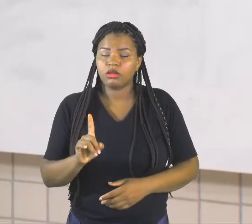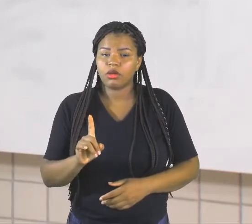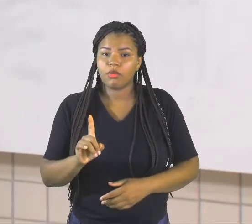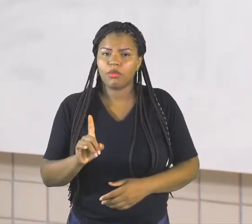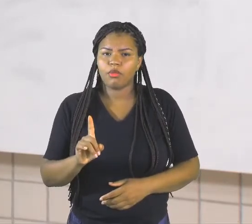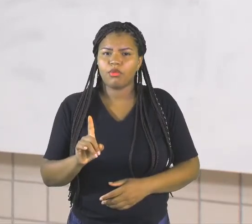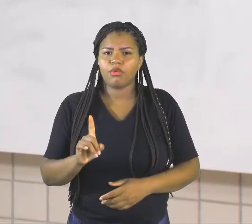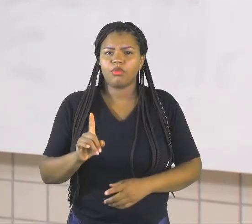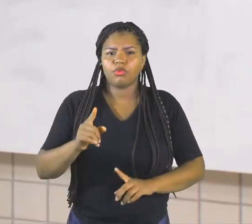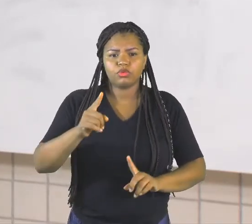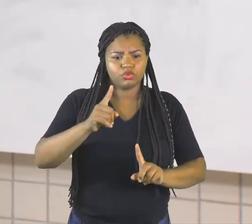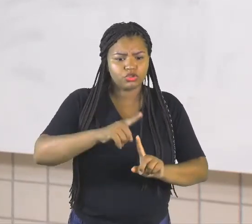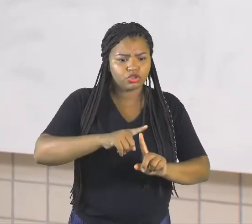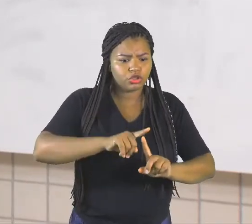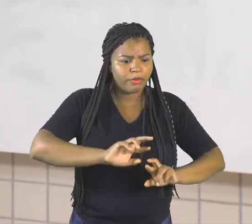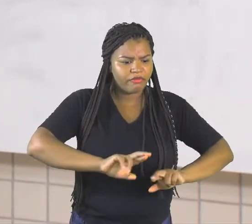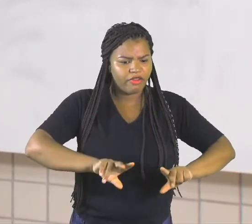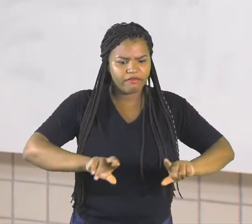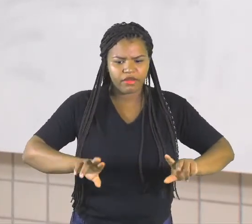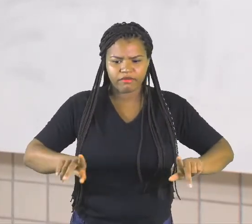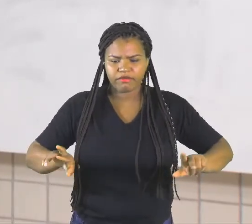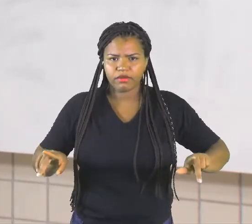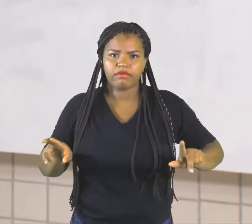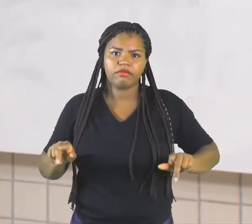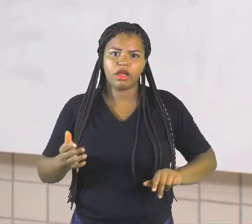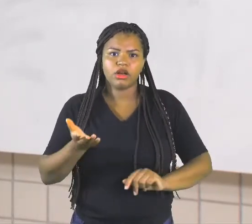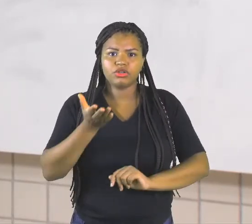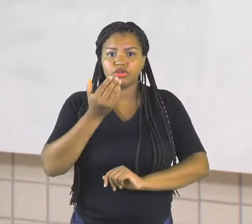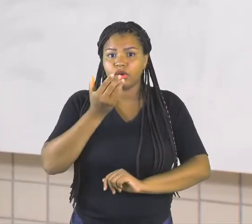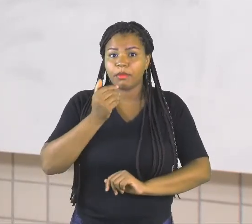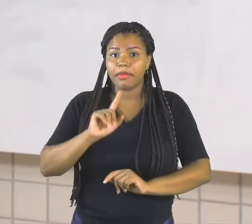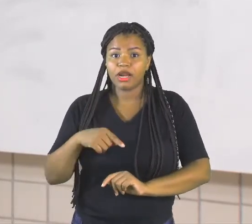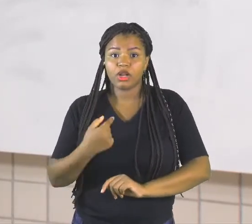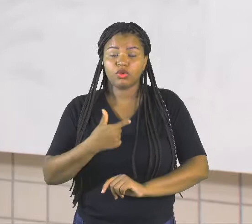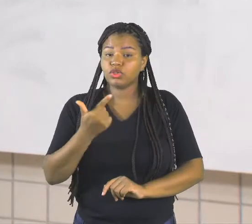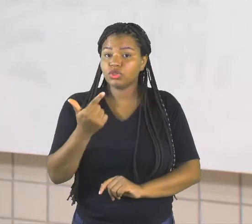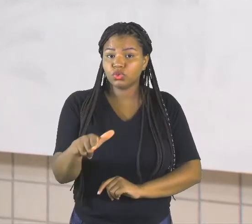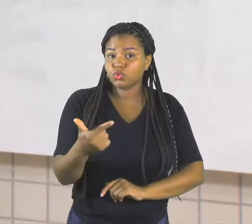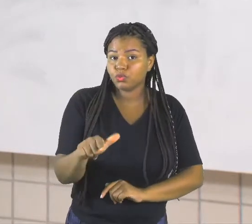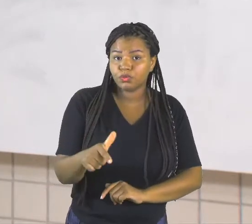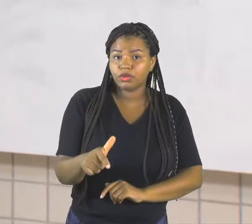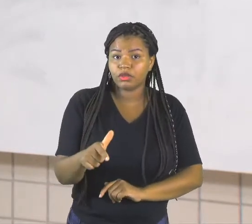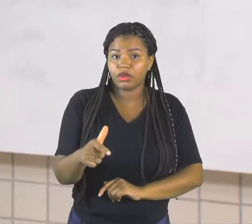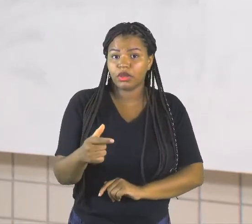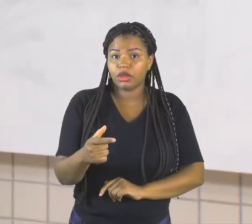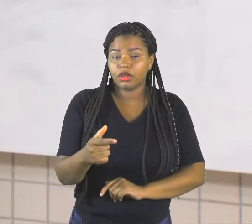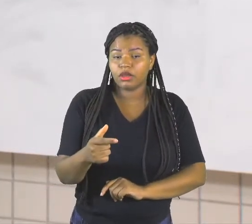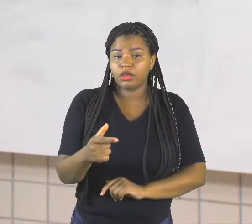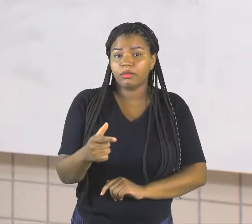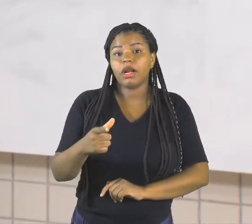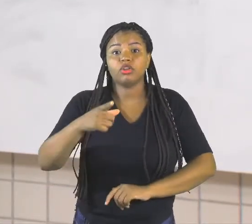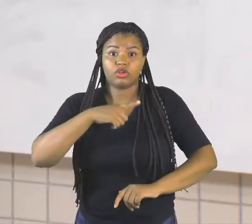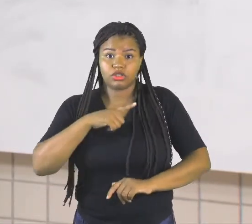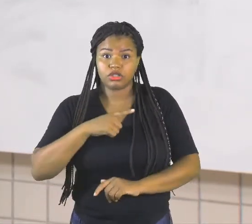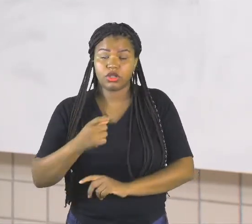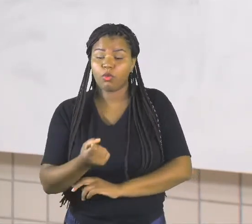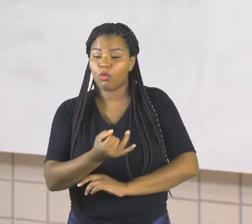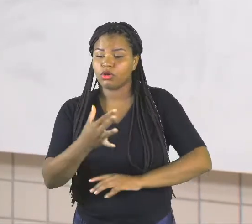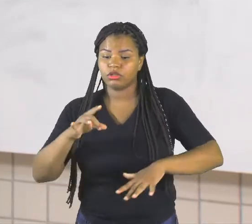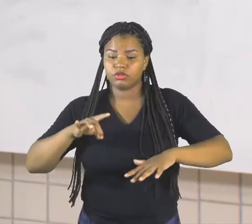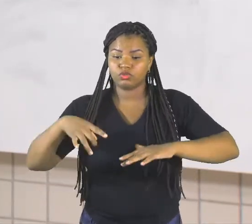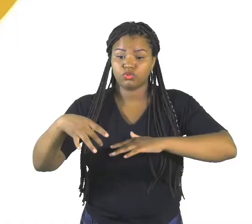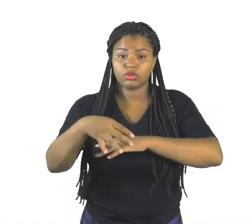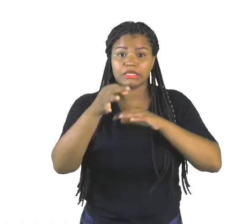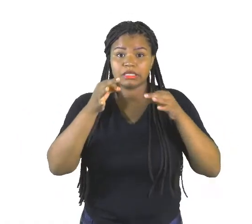máximo de tipos diferentes de alimentos para que nós mantenhamos a quantidade certa de nutrientes para o bom funcionamento do